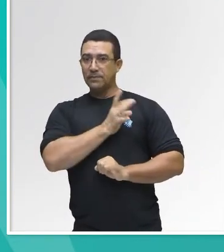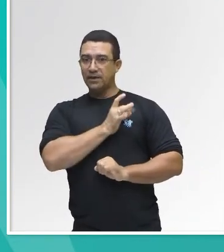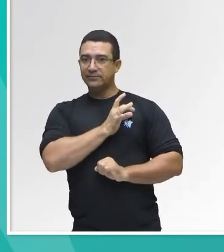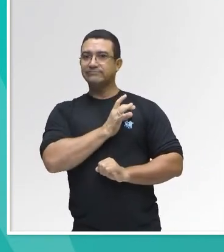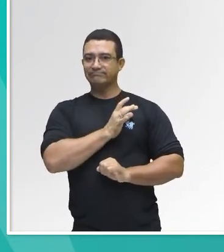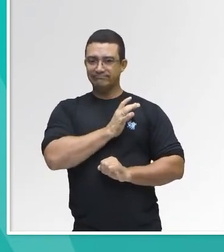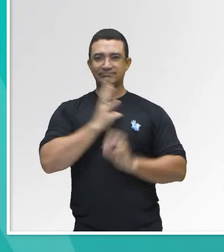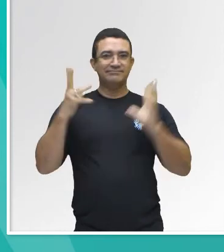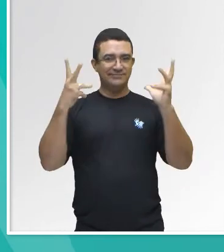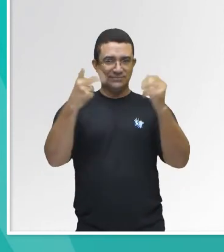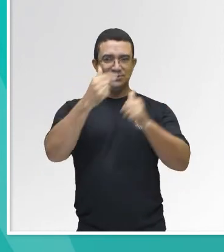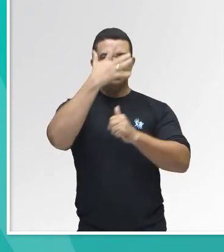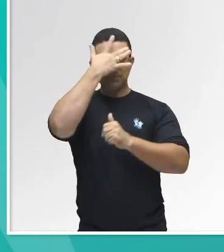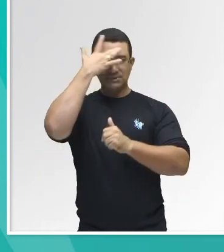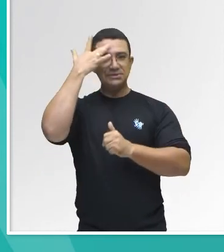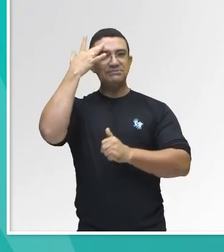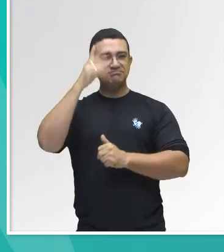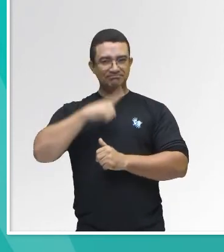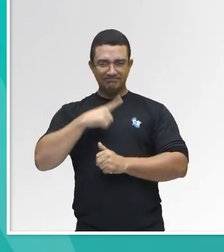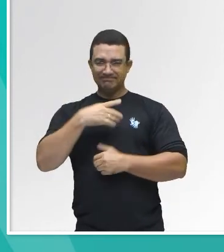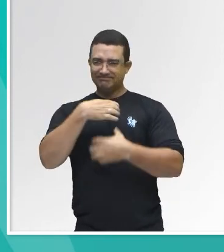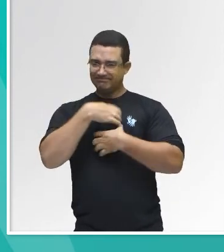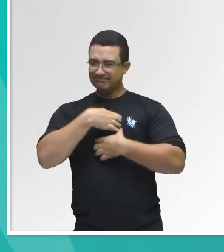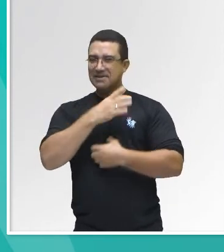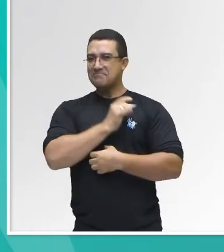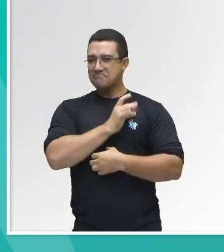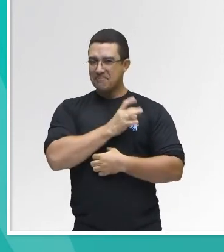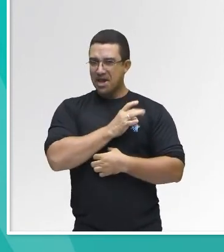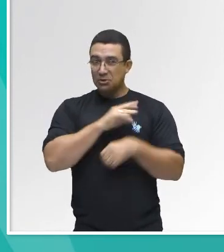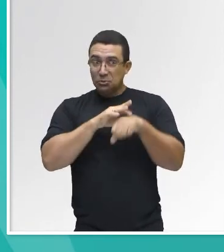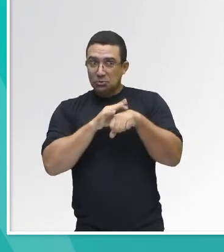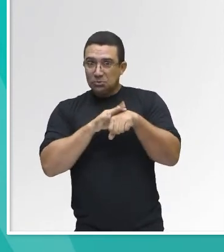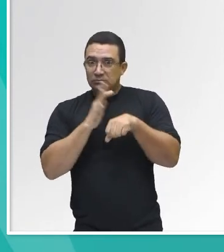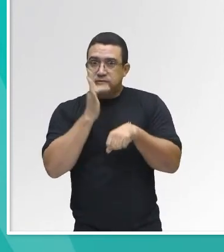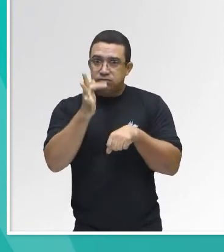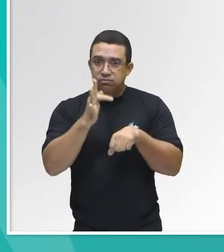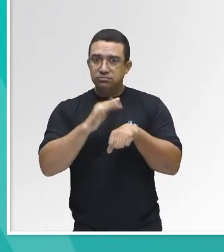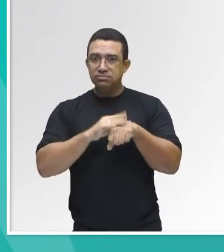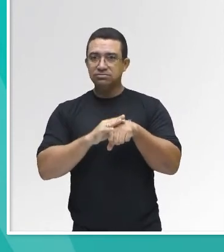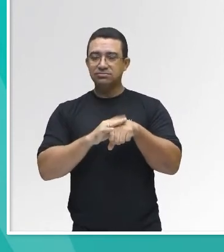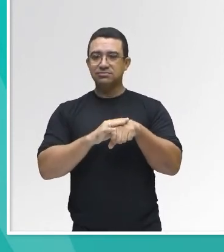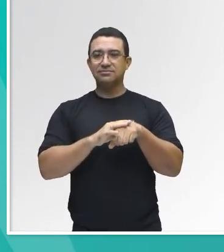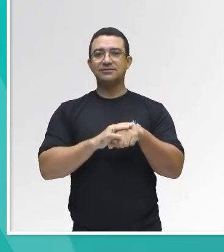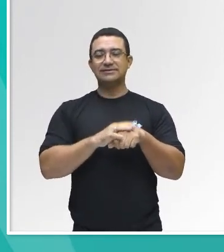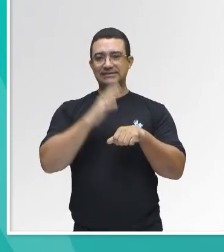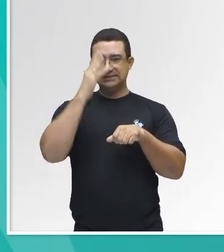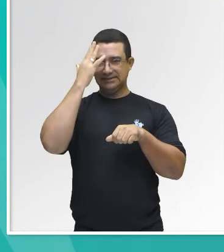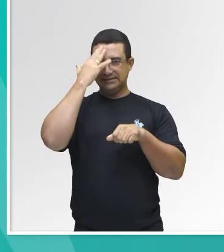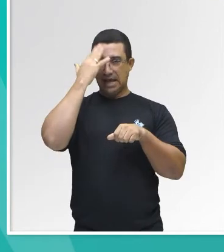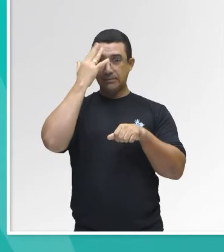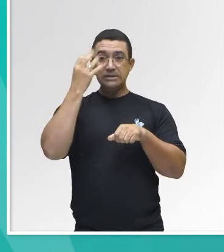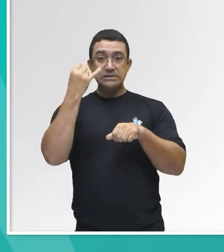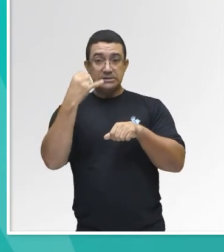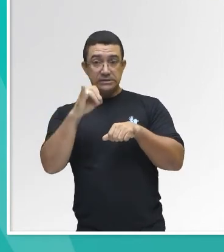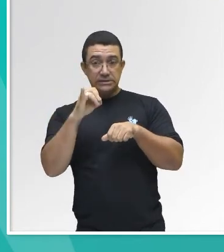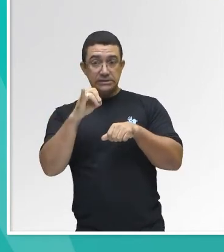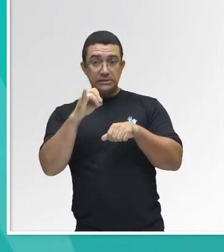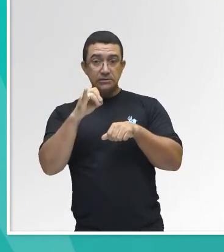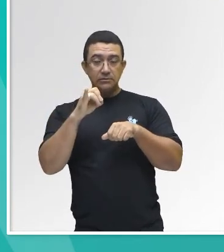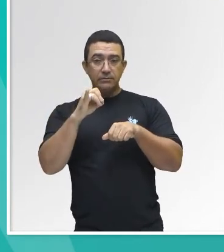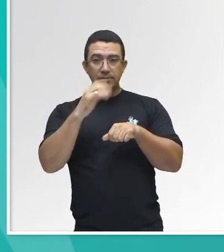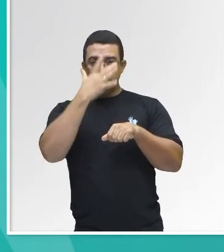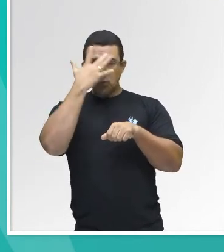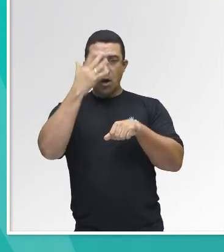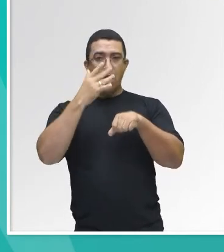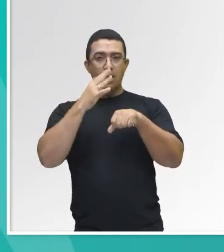medo, né, de adoecer. E é interessante que a gente sabe que se a gente de repente adoecer, a gente tem uma ajuda, né? E quem não queria